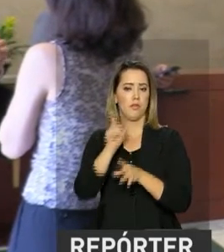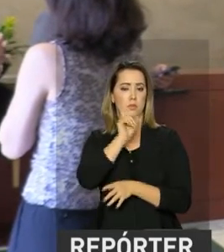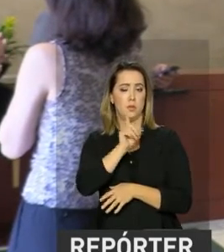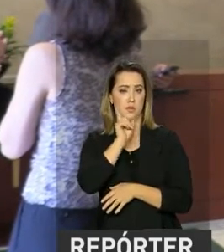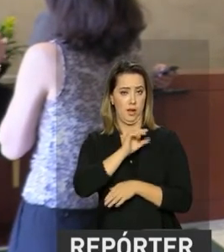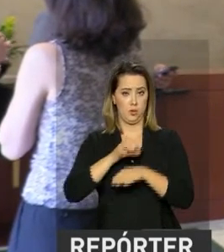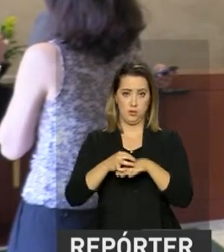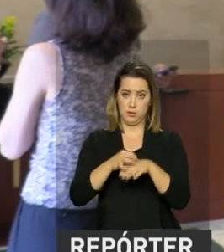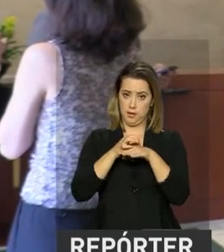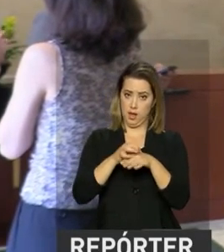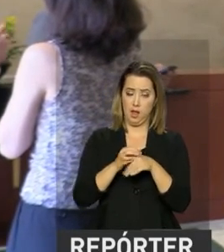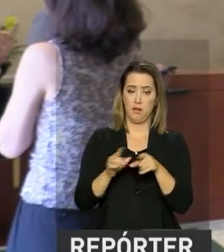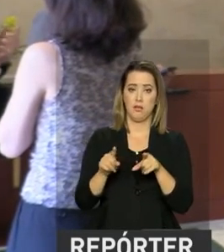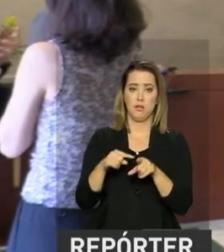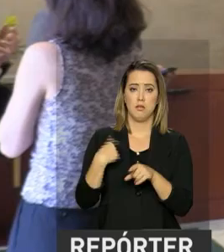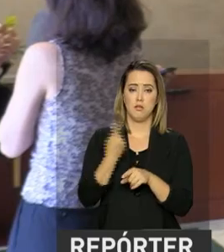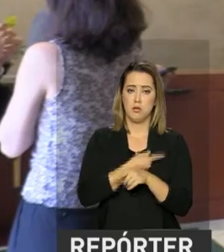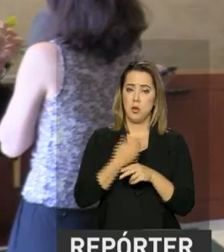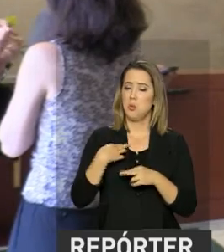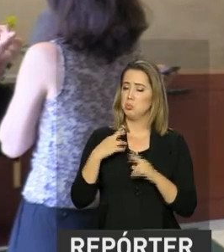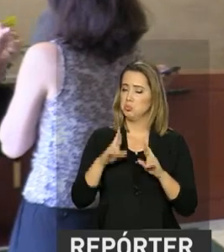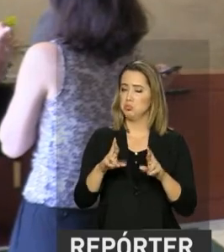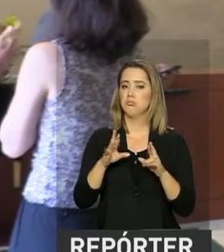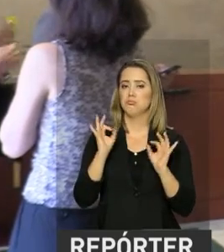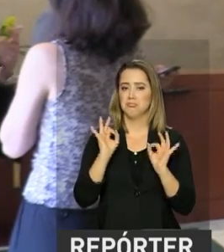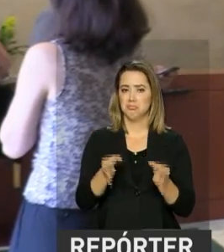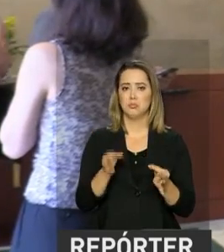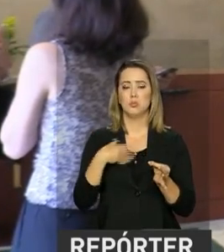saio daqui animado, esperançoso de que a gente possa retornar a esse mercado o mais breve possível.